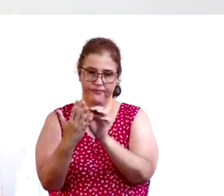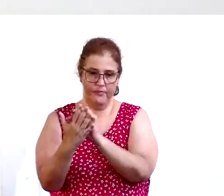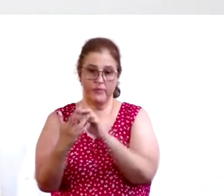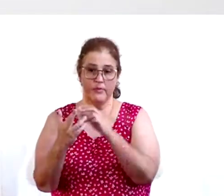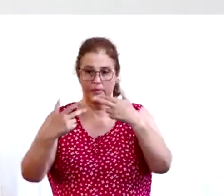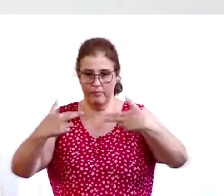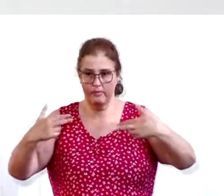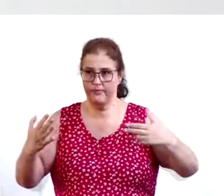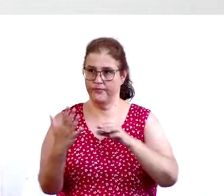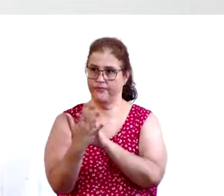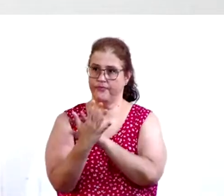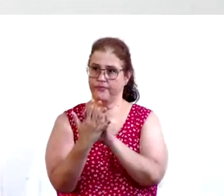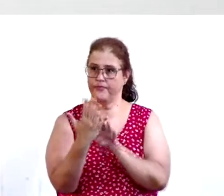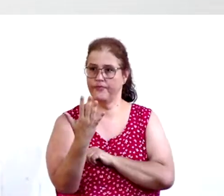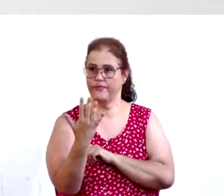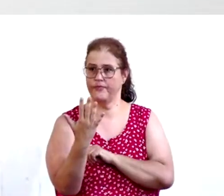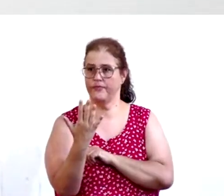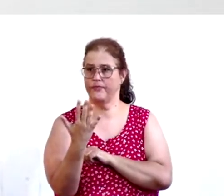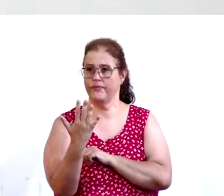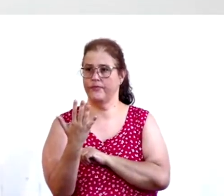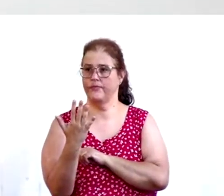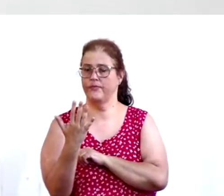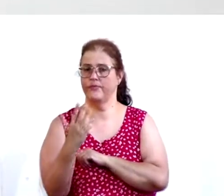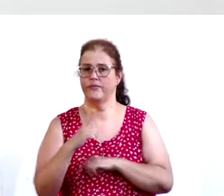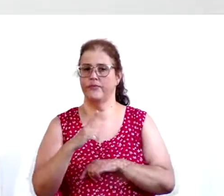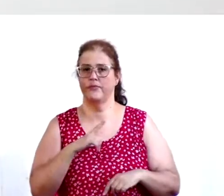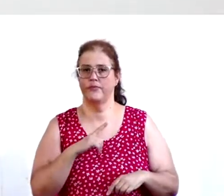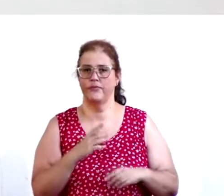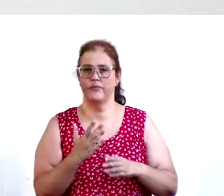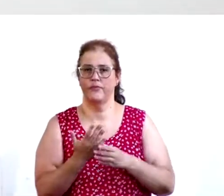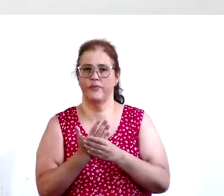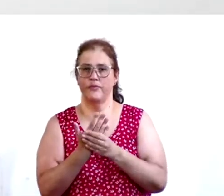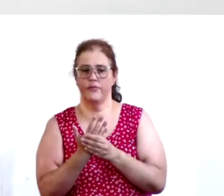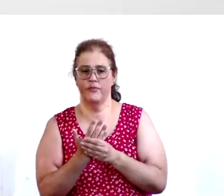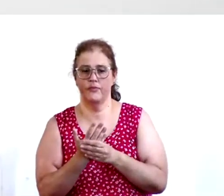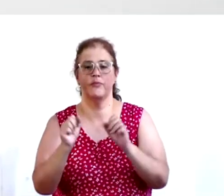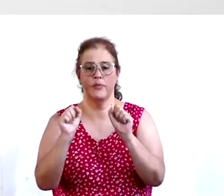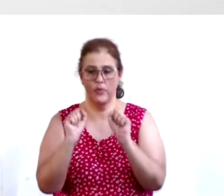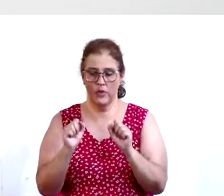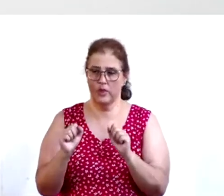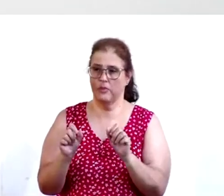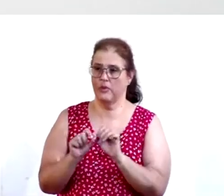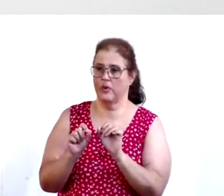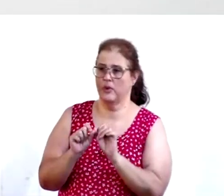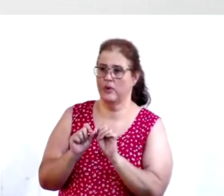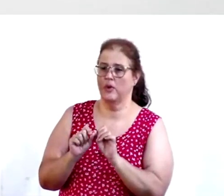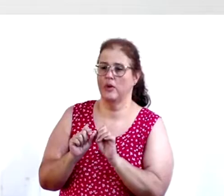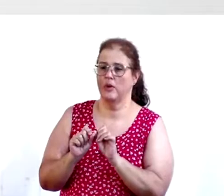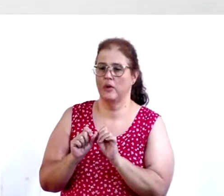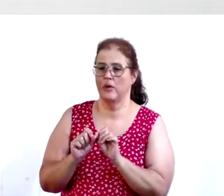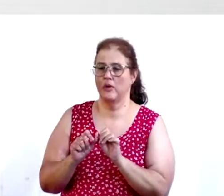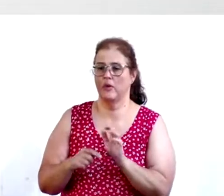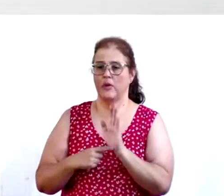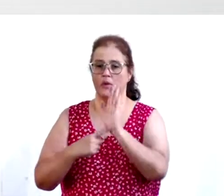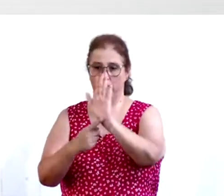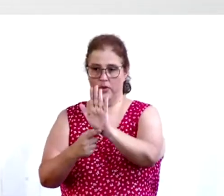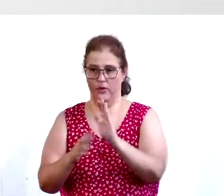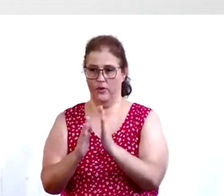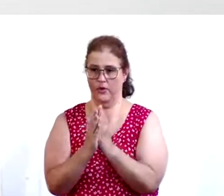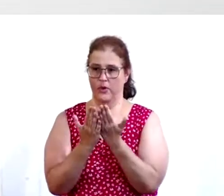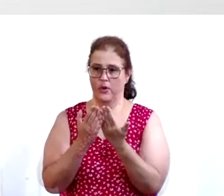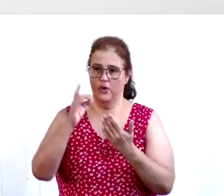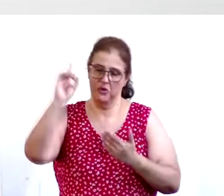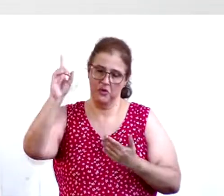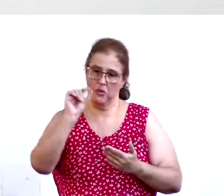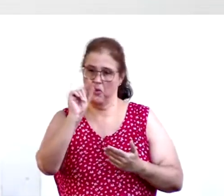pregamos em textos bem mais longos, porque pregamos de maneira expositiva, mas também podemos fazer exposição da Bíblia com 1 versículo, com